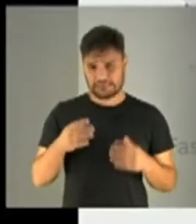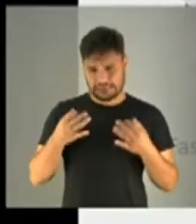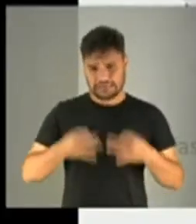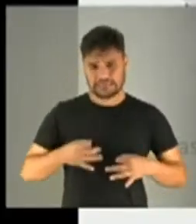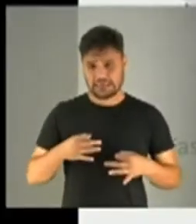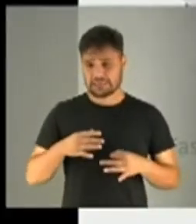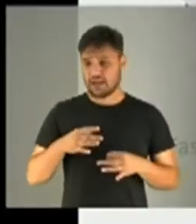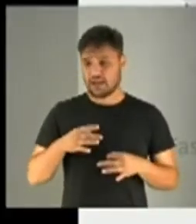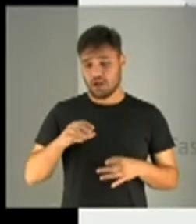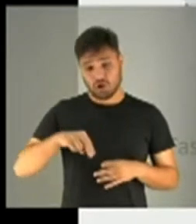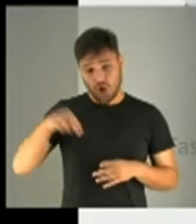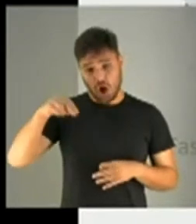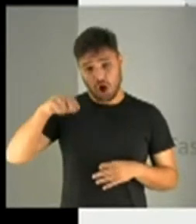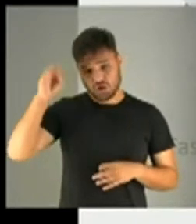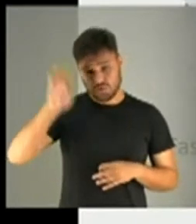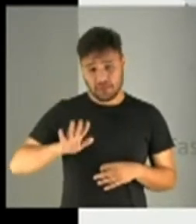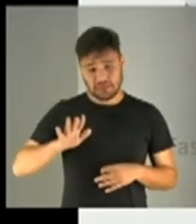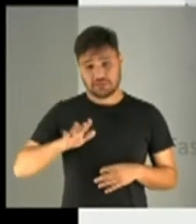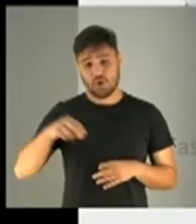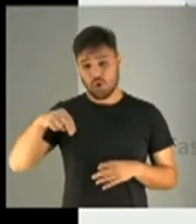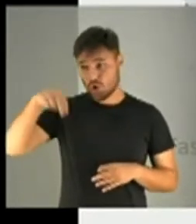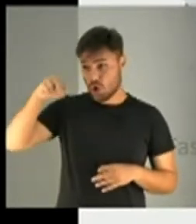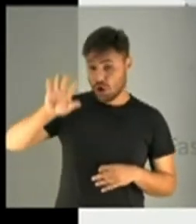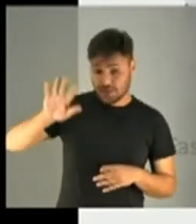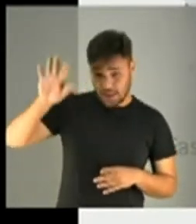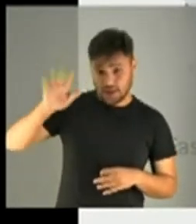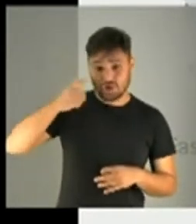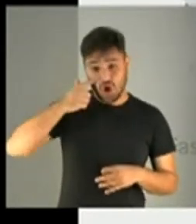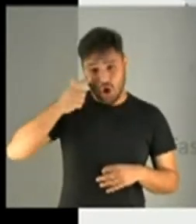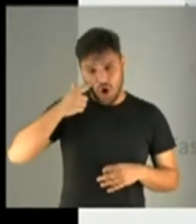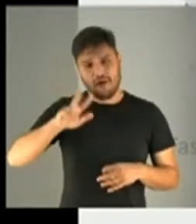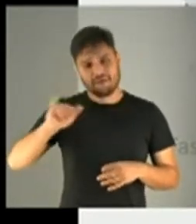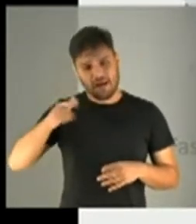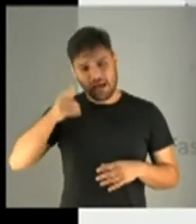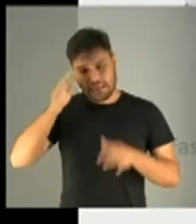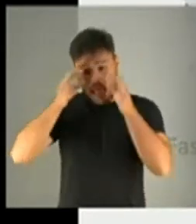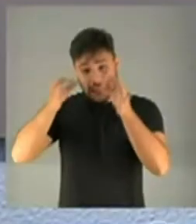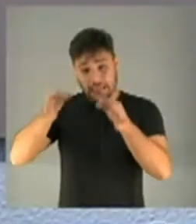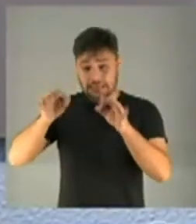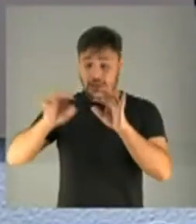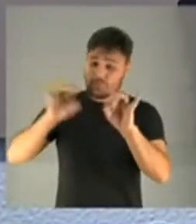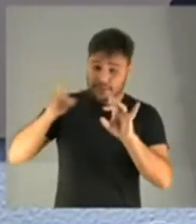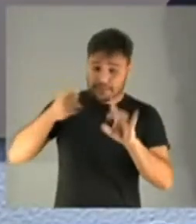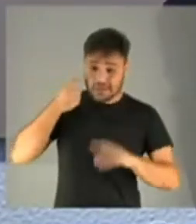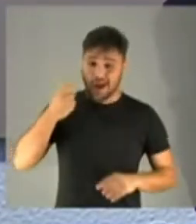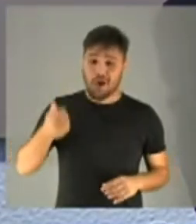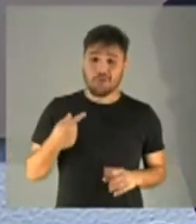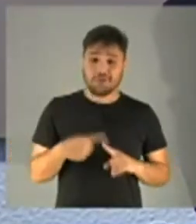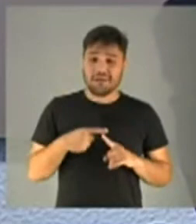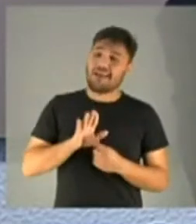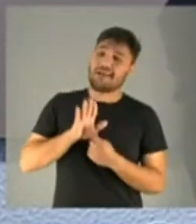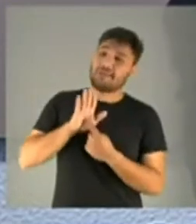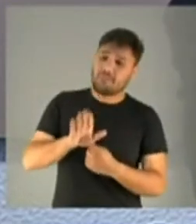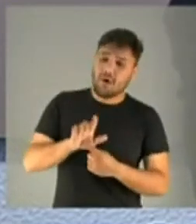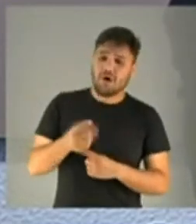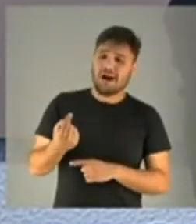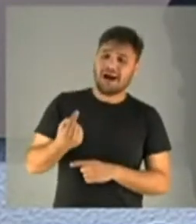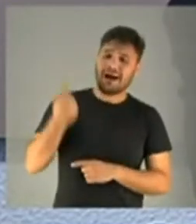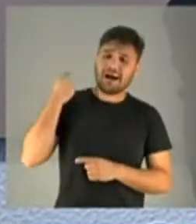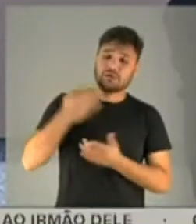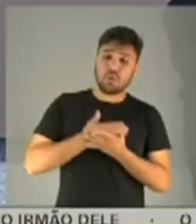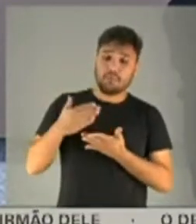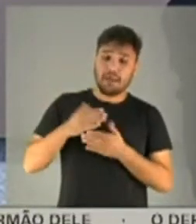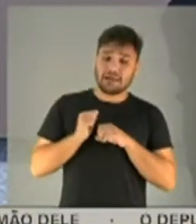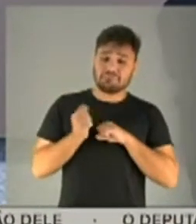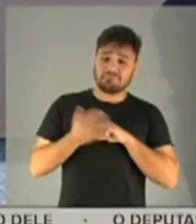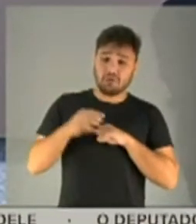região norte do Brasil e da região nordeste vão ter atenção especial para esse gráfico, porque ele mostrava que lá no começo da